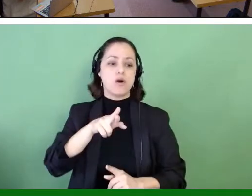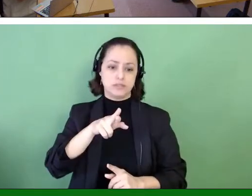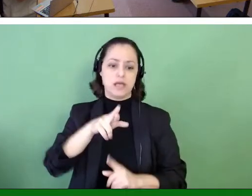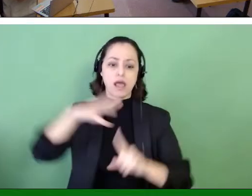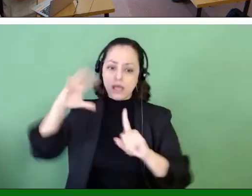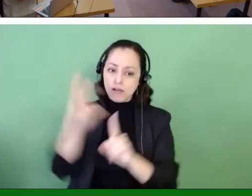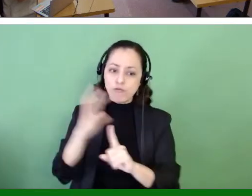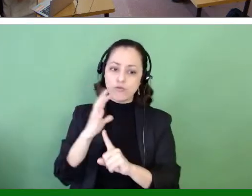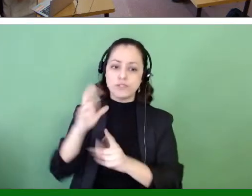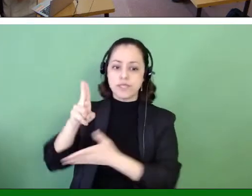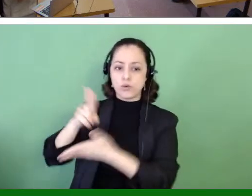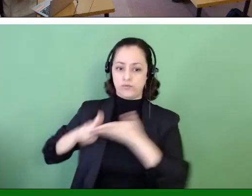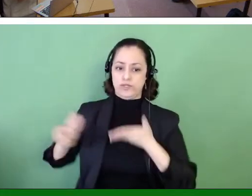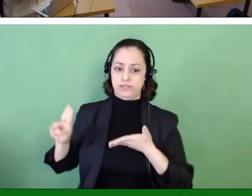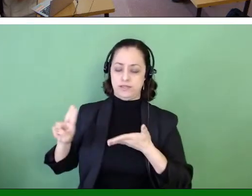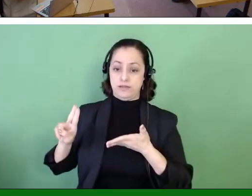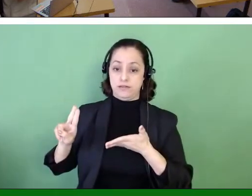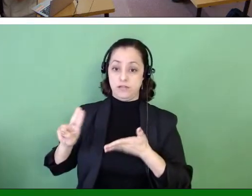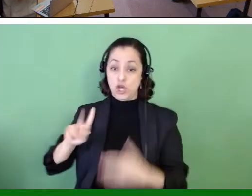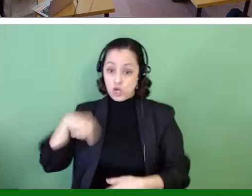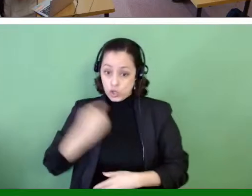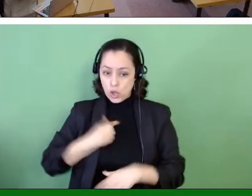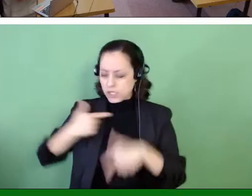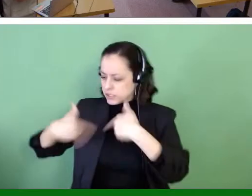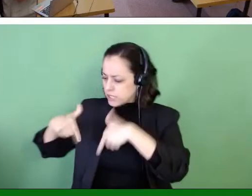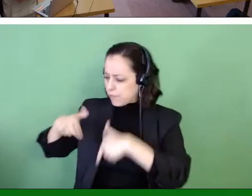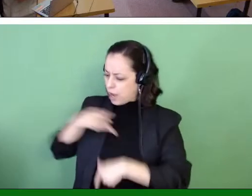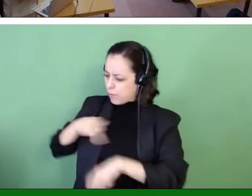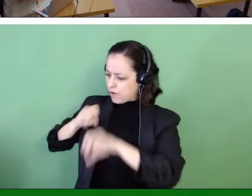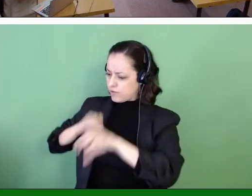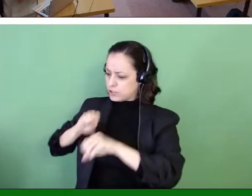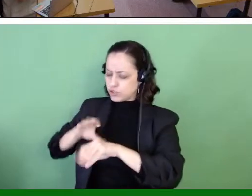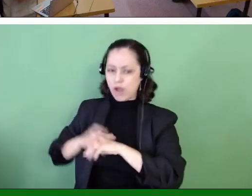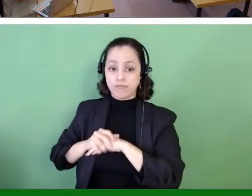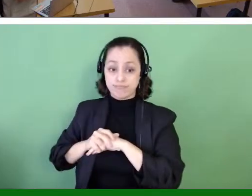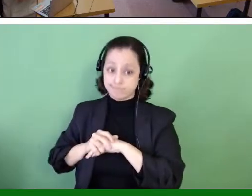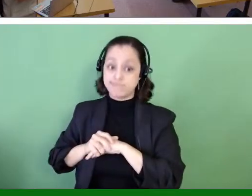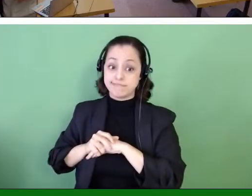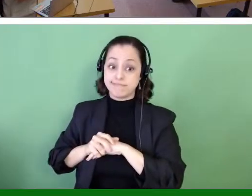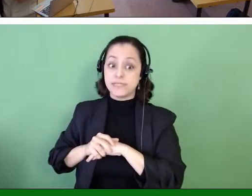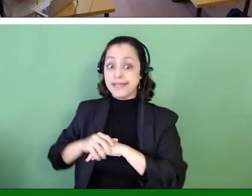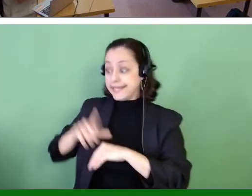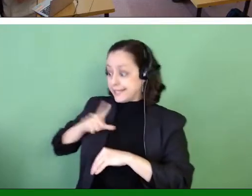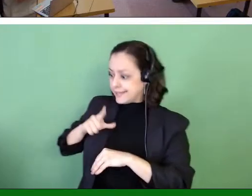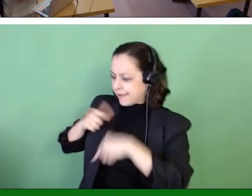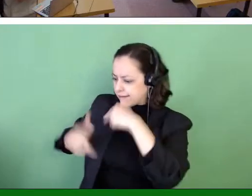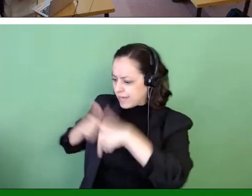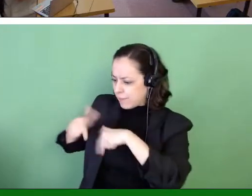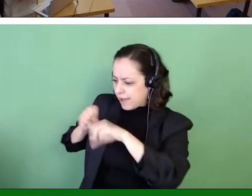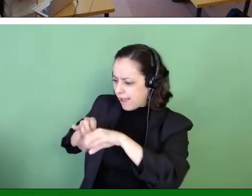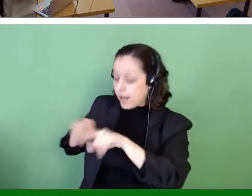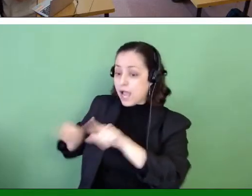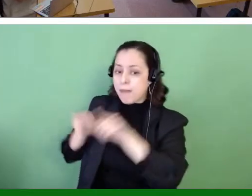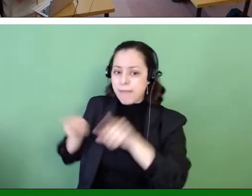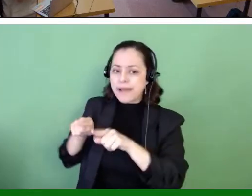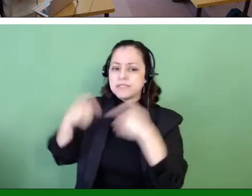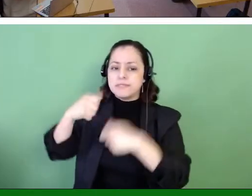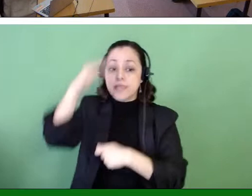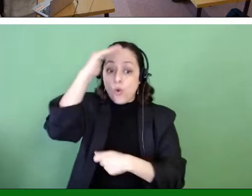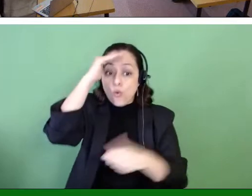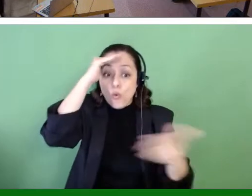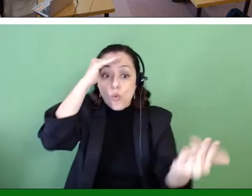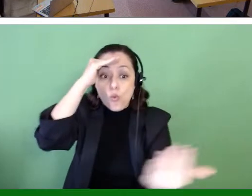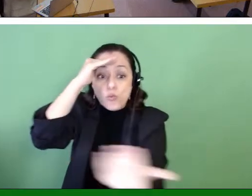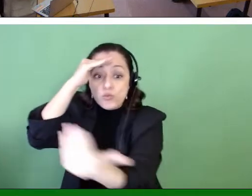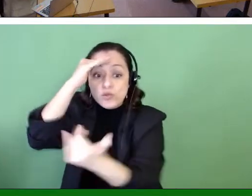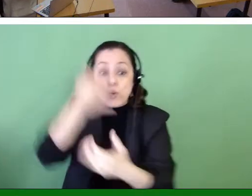parar o que a gente está fazendo para ouvir o profissional que está lá no mercado, que não está na graduação, que não está na universidade, o que eles têm a dizer sobre a